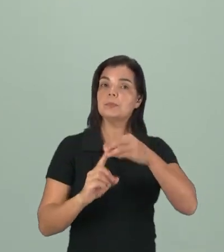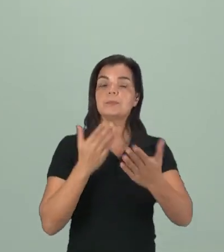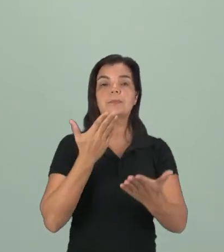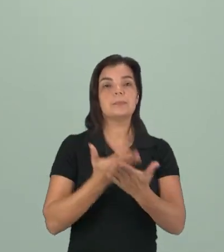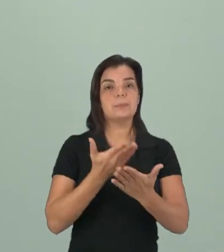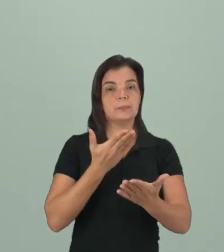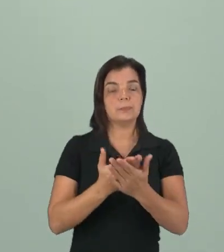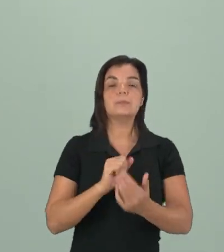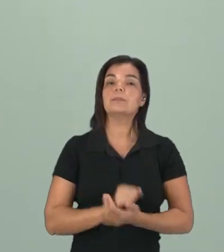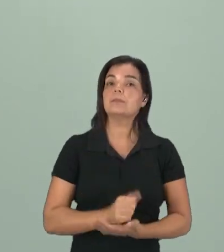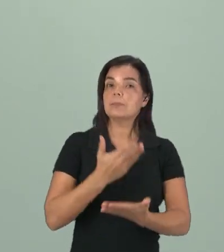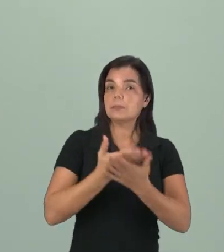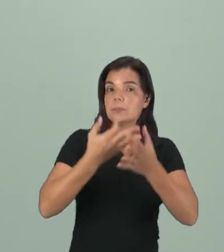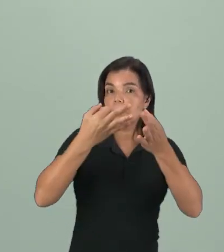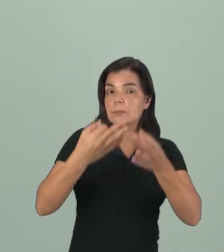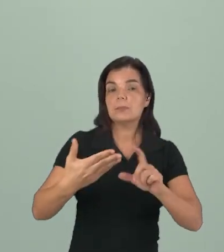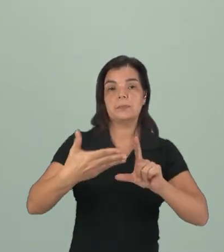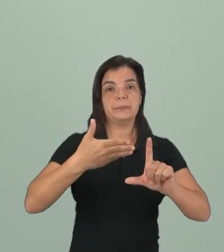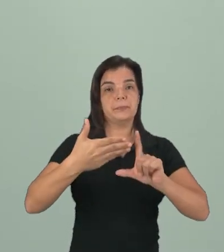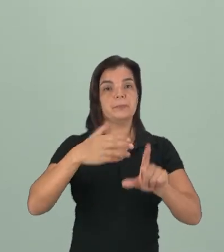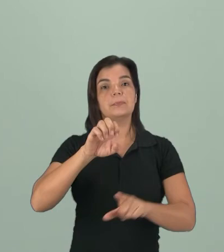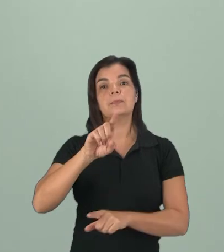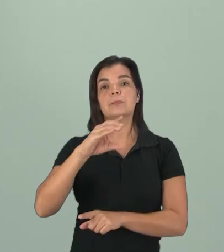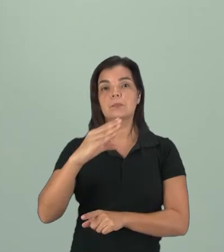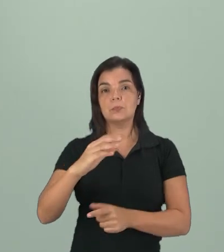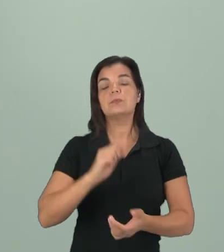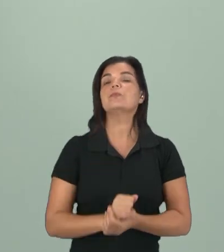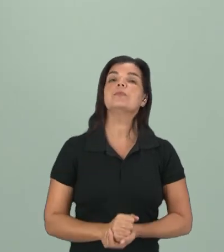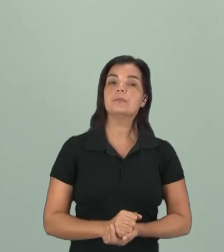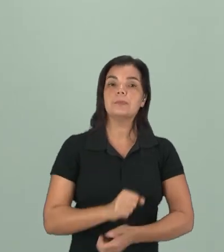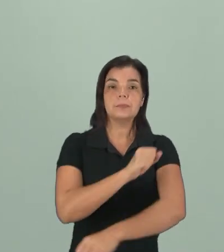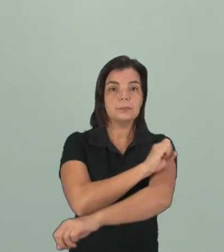aula. Para ter acesso a ela na íntegra, acessem a plataforma Eduque no